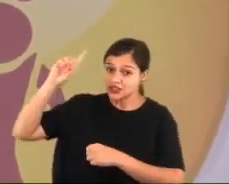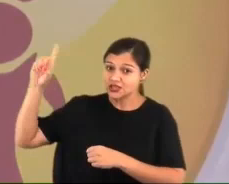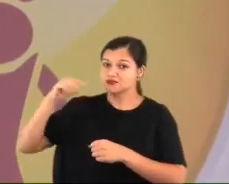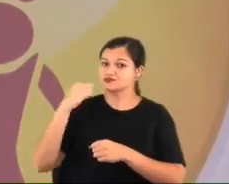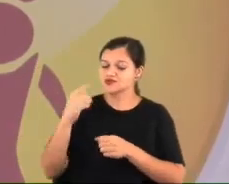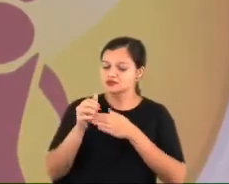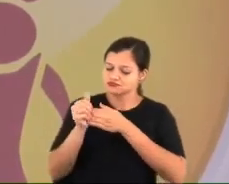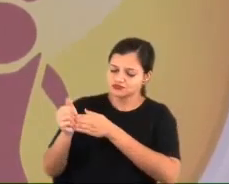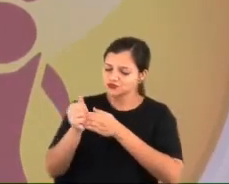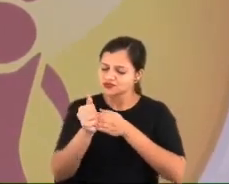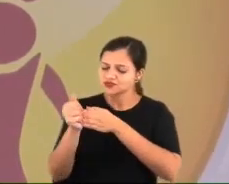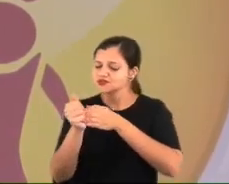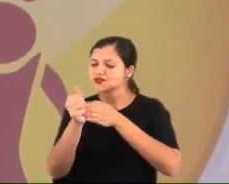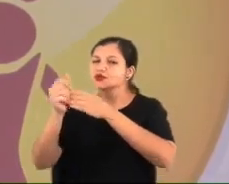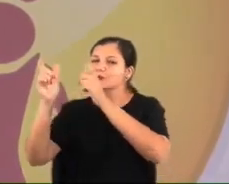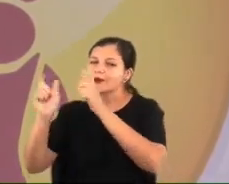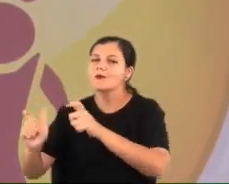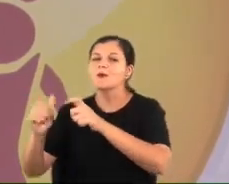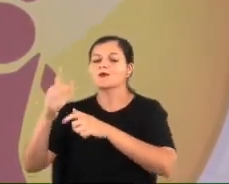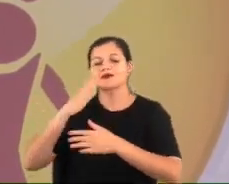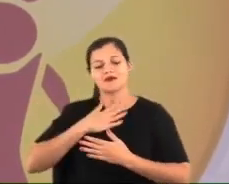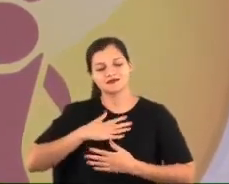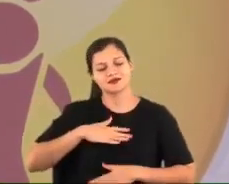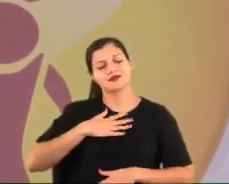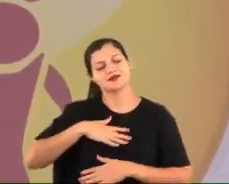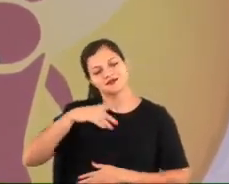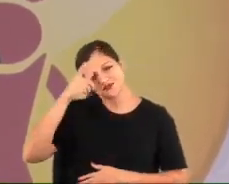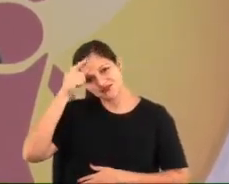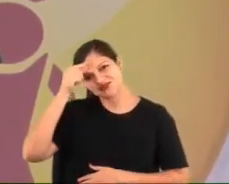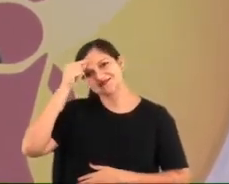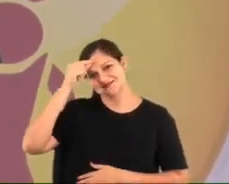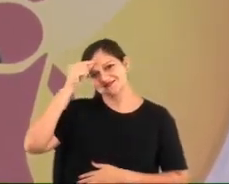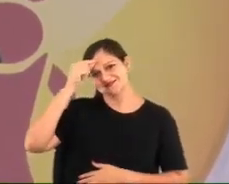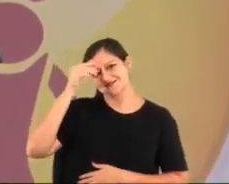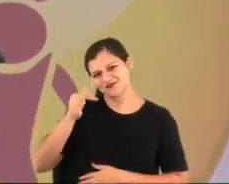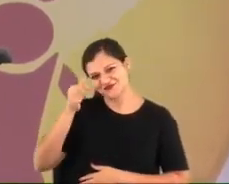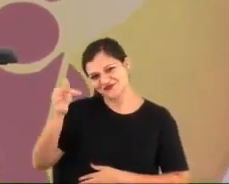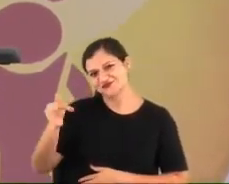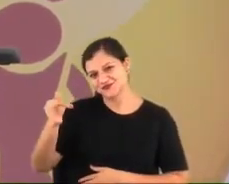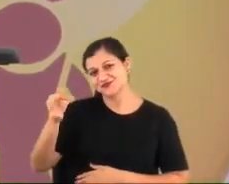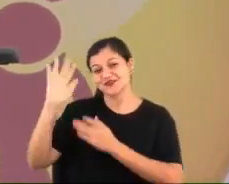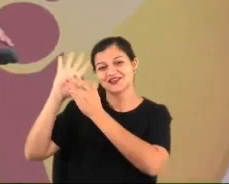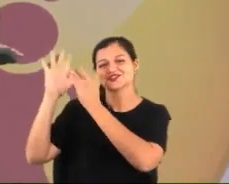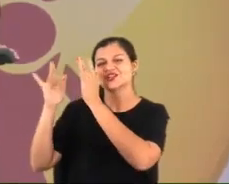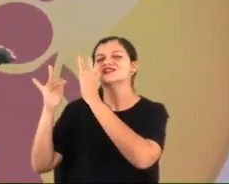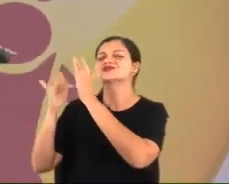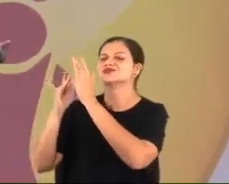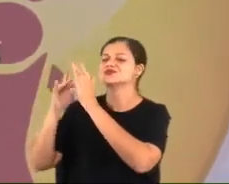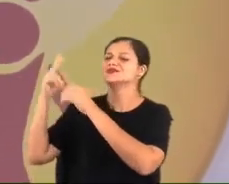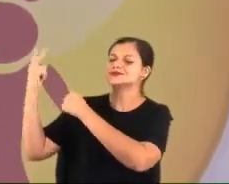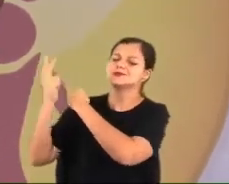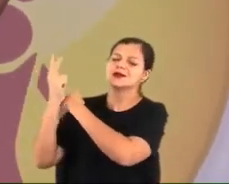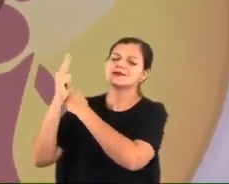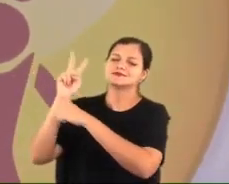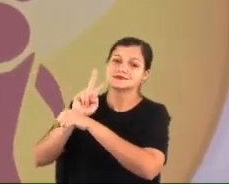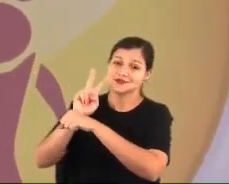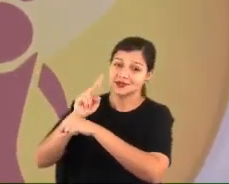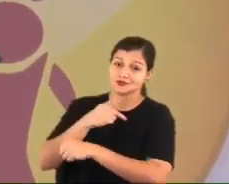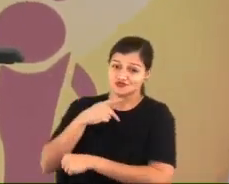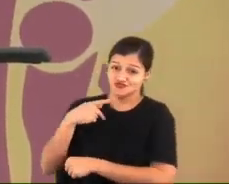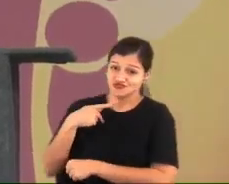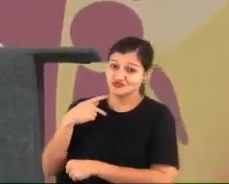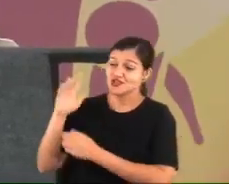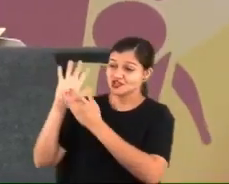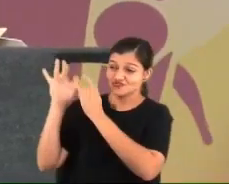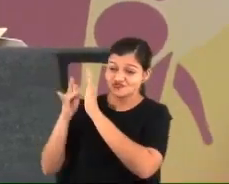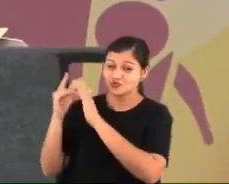Jesus está nesse barco. Jesus está guiando esse rebanho. Ele é o nosso pastor. Agora, com uma